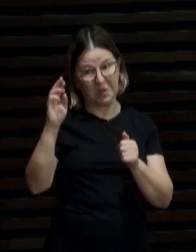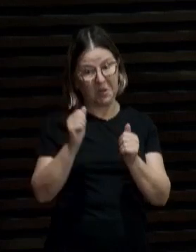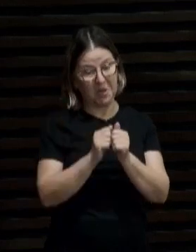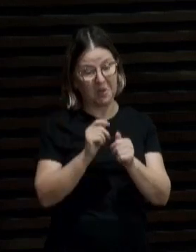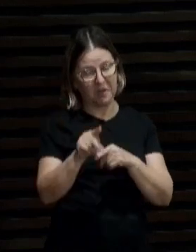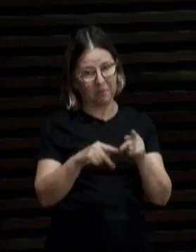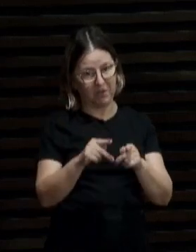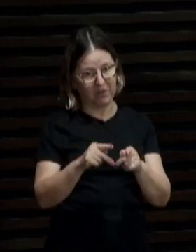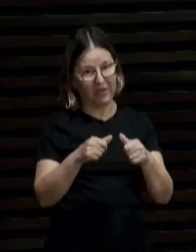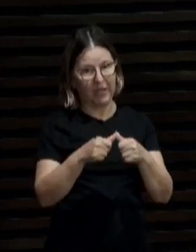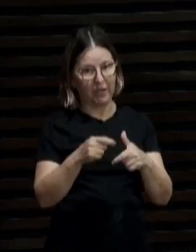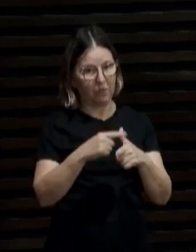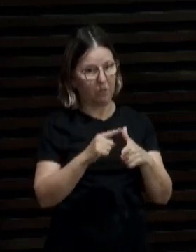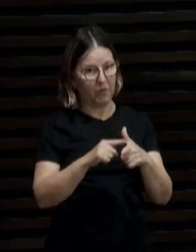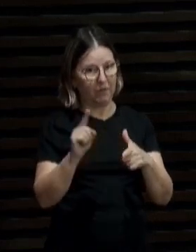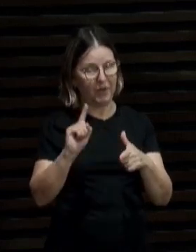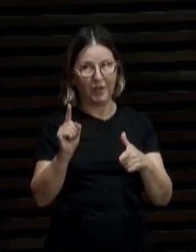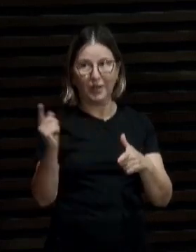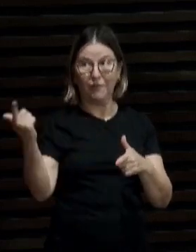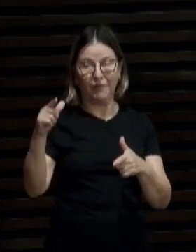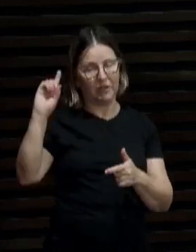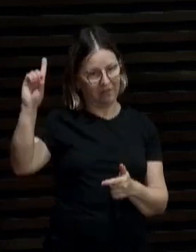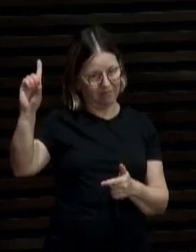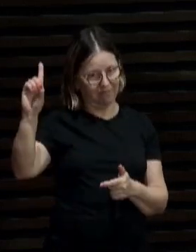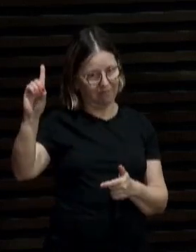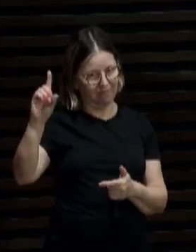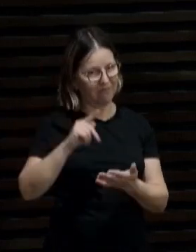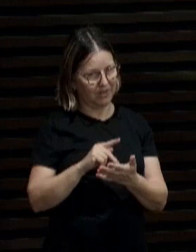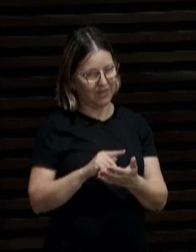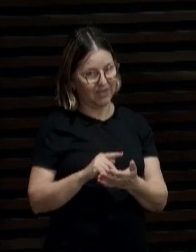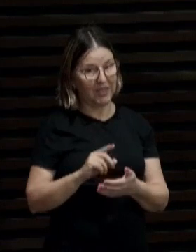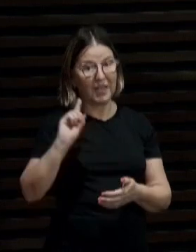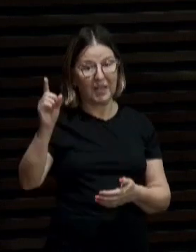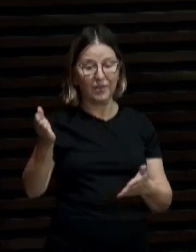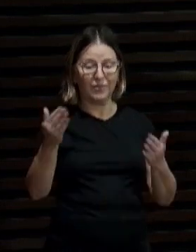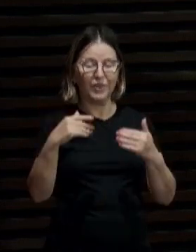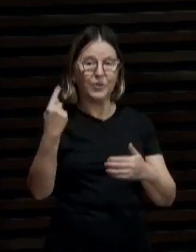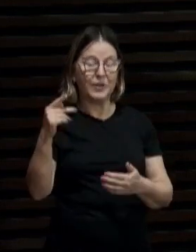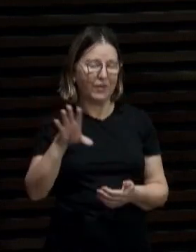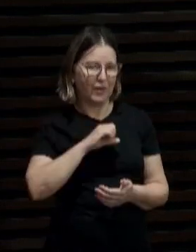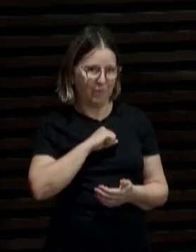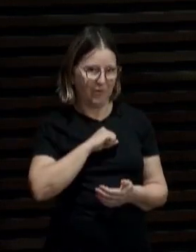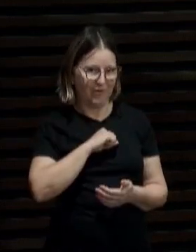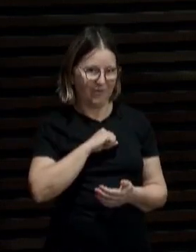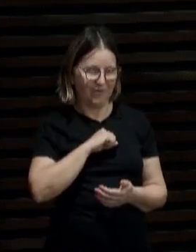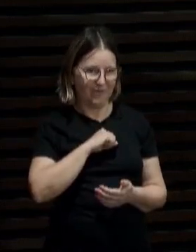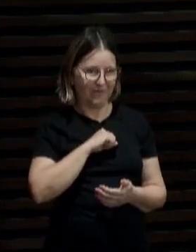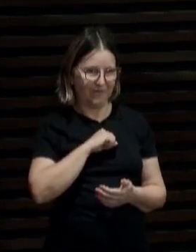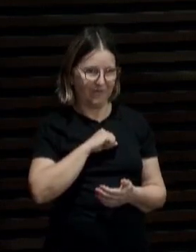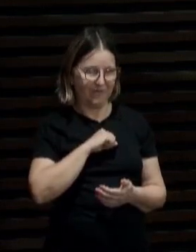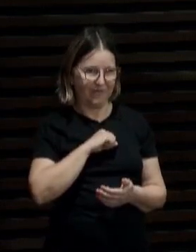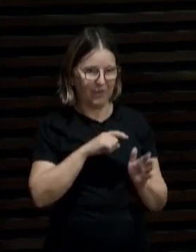concorda? Não é verdade, né? Ele nos deu o seu amor e compartilhou conosco seu coração e sua